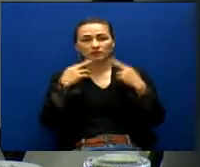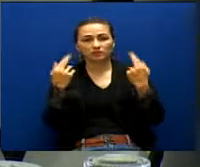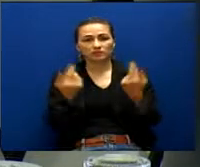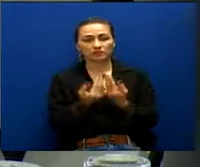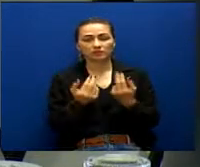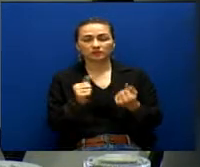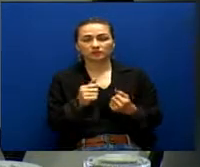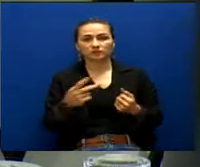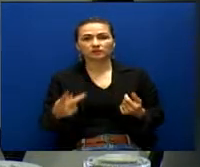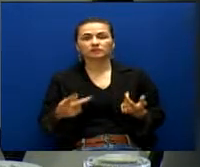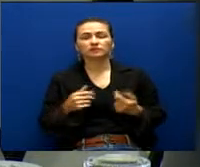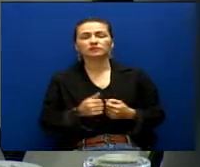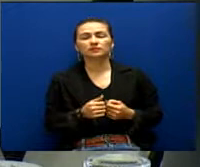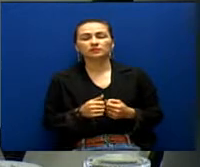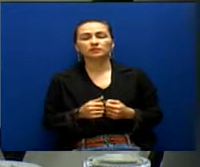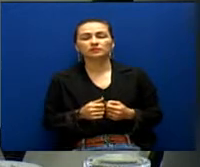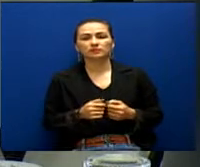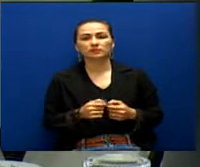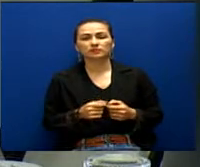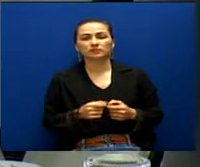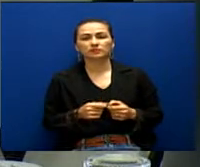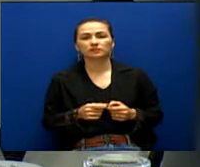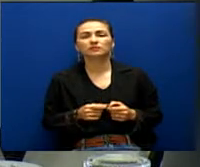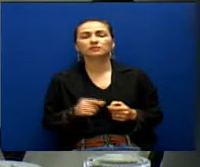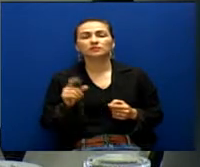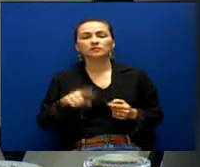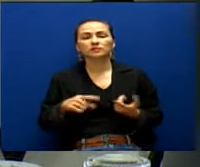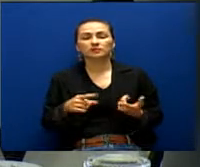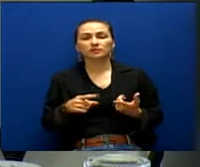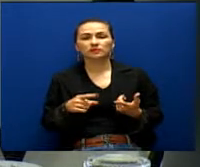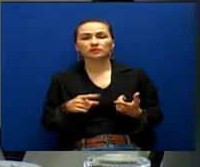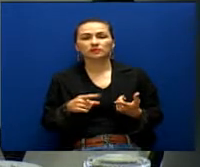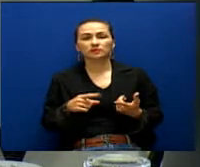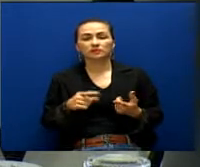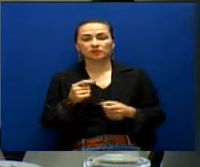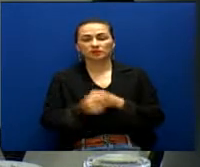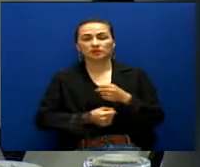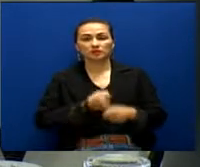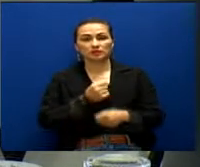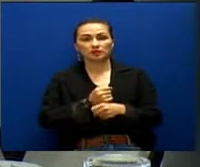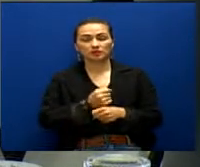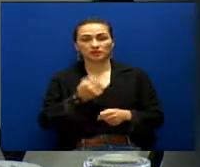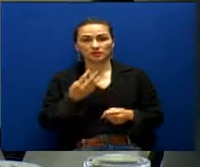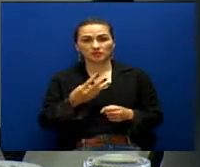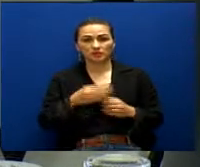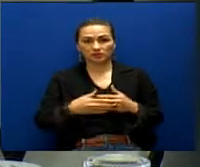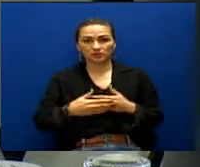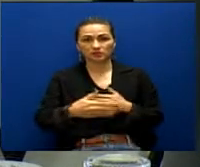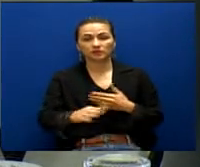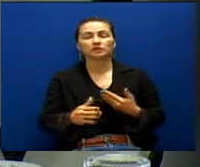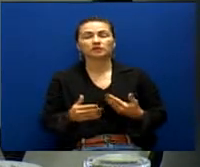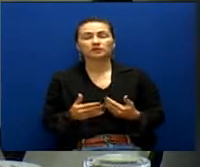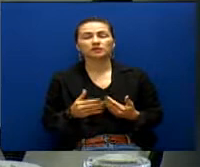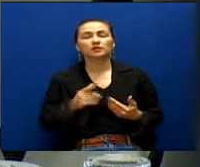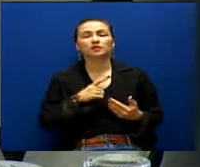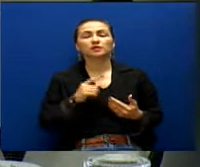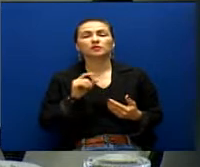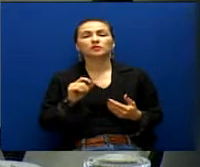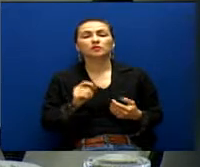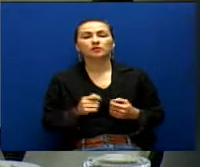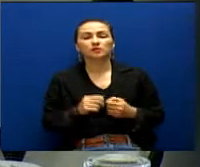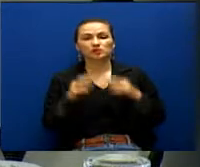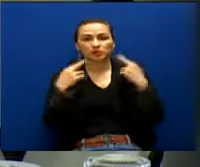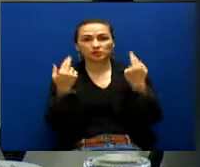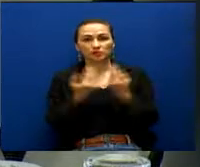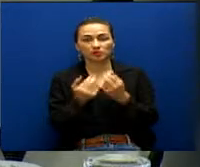nós mudaremos isso nessa gestão. Nesses últimos 3 anos que a gente tem pela frente, aí, vamos ter...